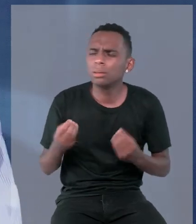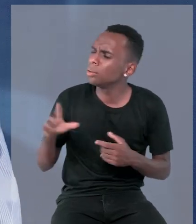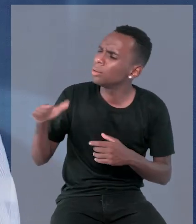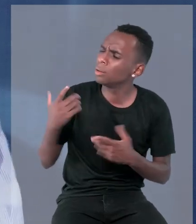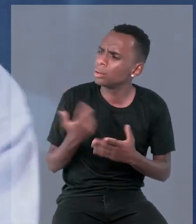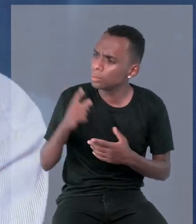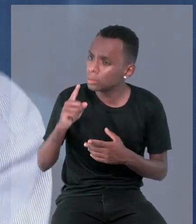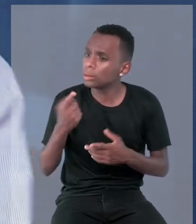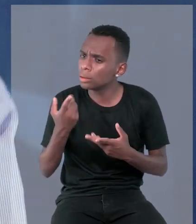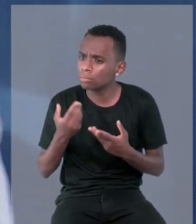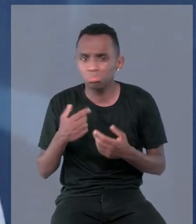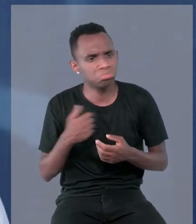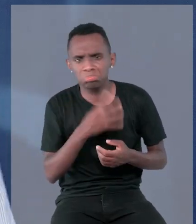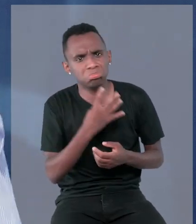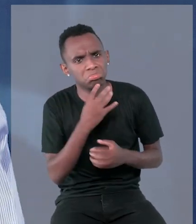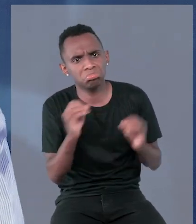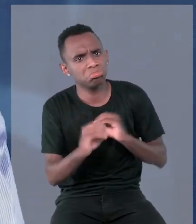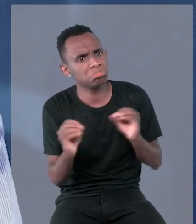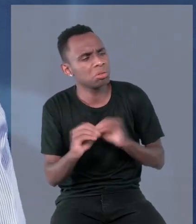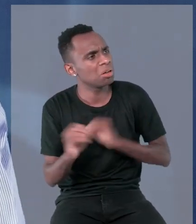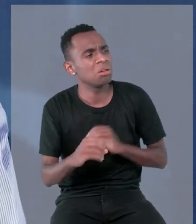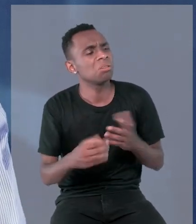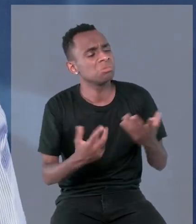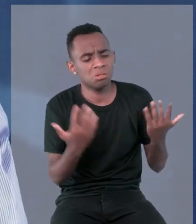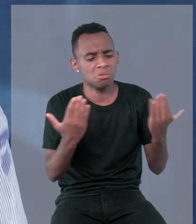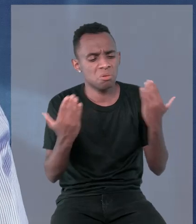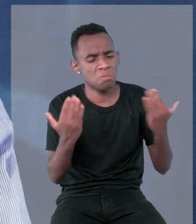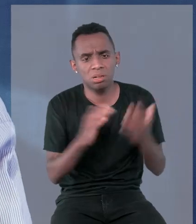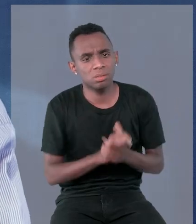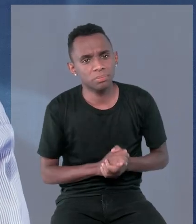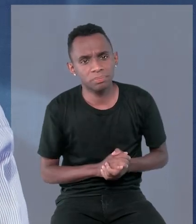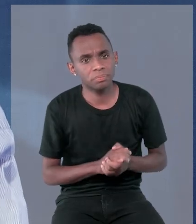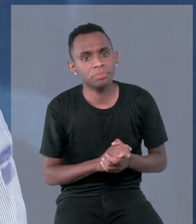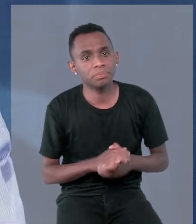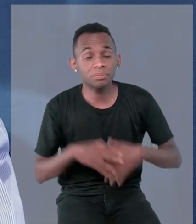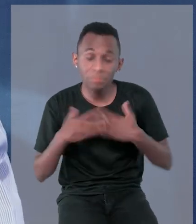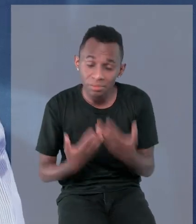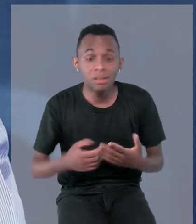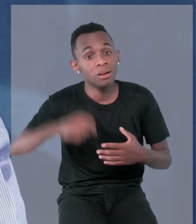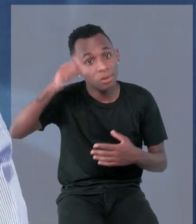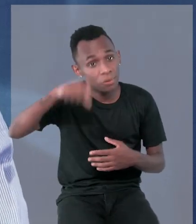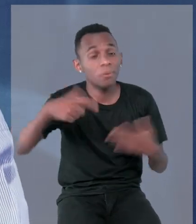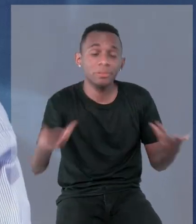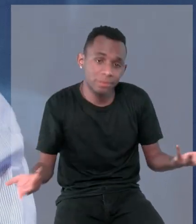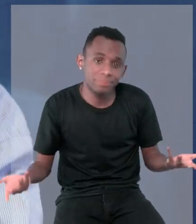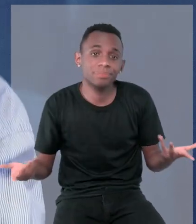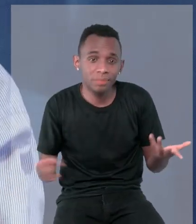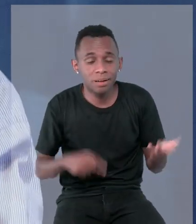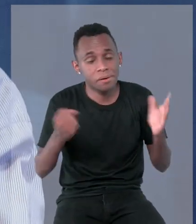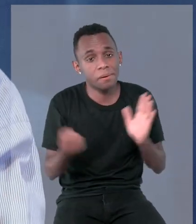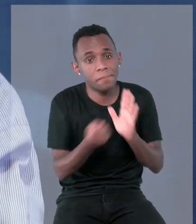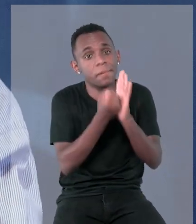o Gifone, se ele tinha lido, eu falei, não, eu não conheço esse conto, não conheço. Chegou a ler depois, não, né? Não. Pois é, mas essa gota estava ali, ela consegue